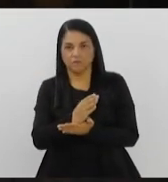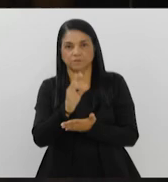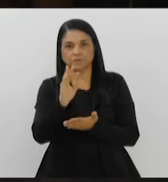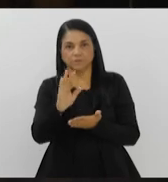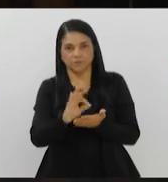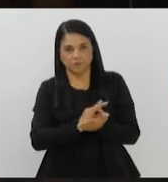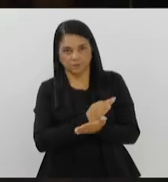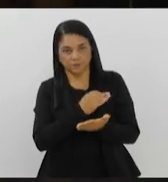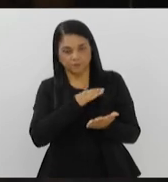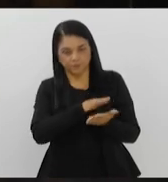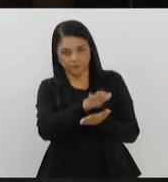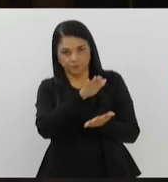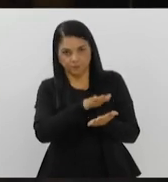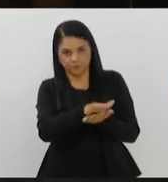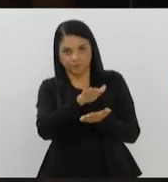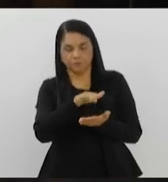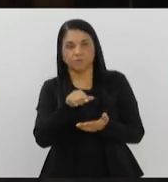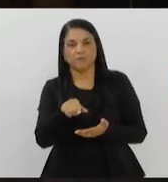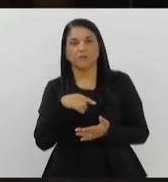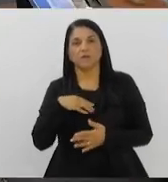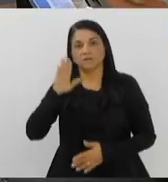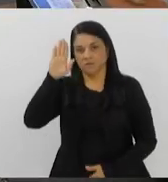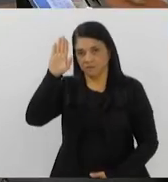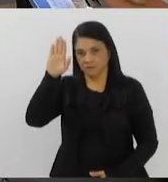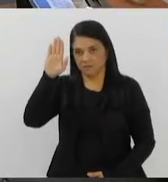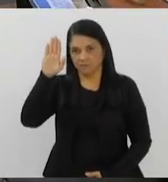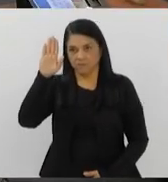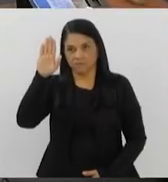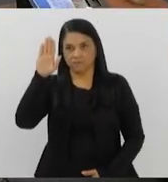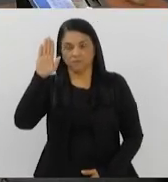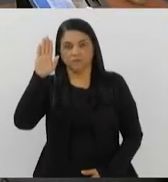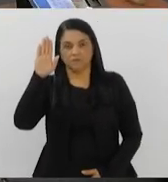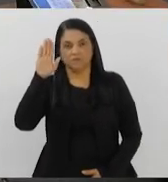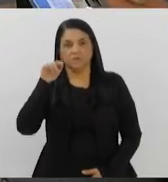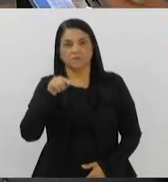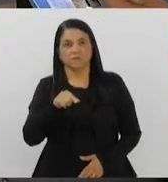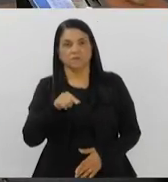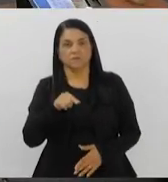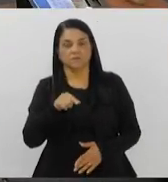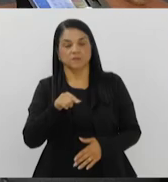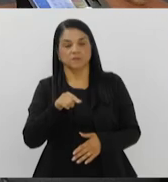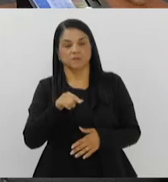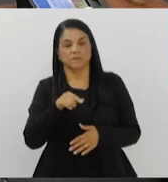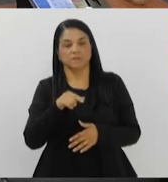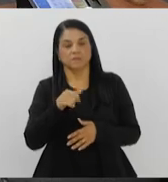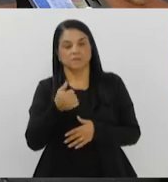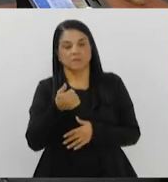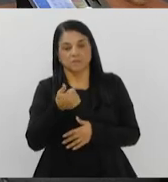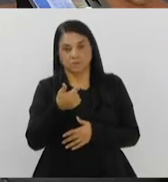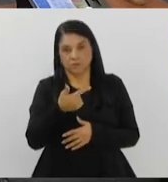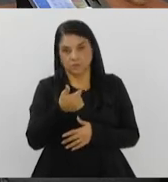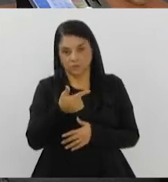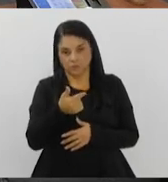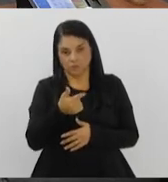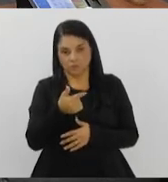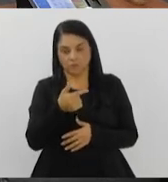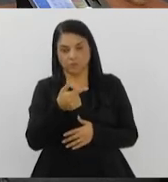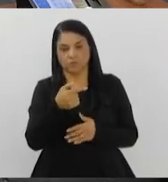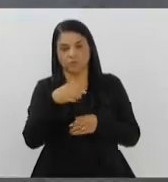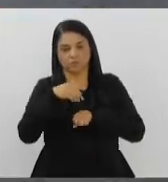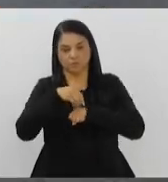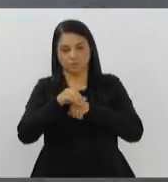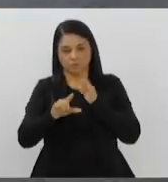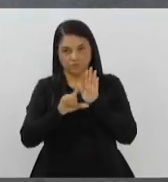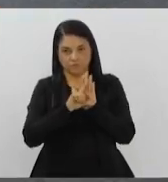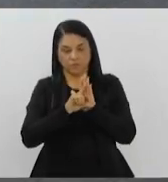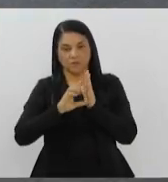vai a publicação. É para declarar, senhora presidenta, primeiro nessa IL 12ª, a bancada do pessoal se abstém. Aí eu